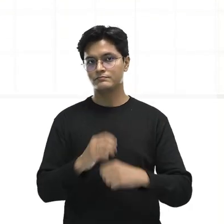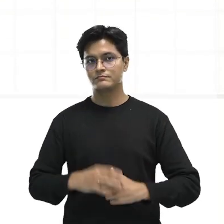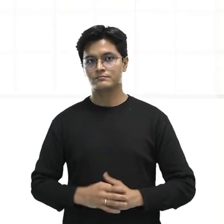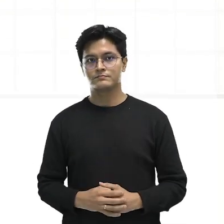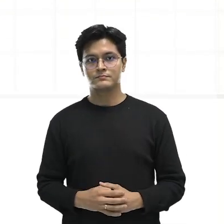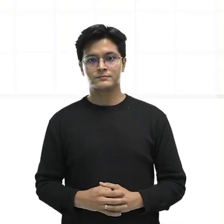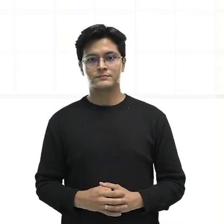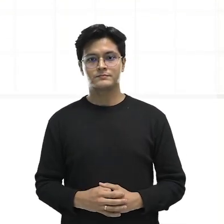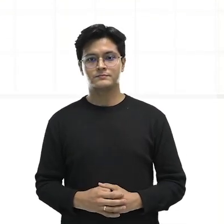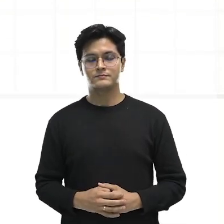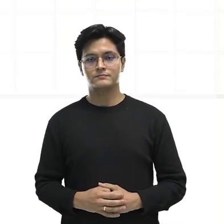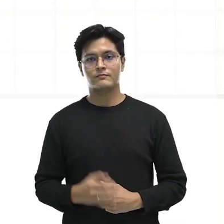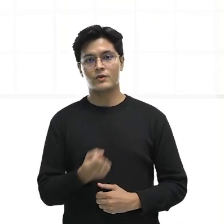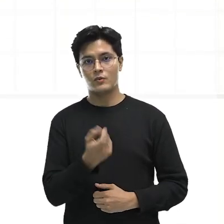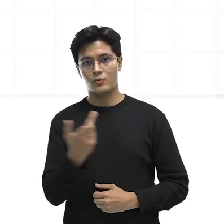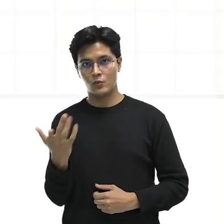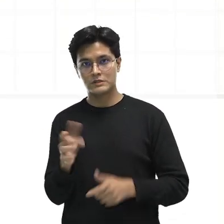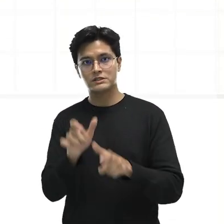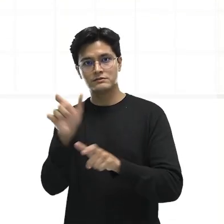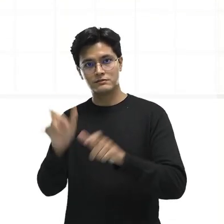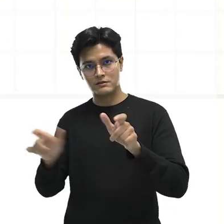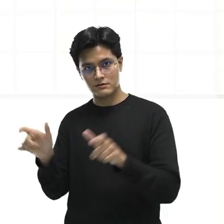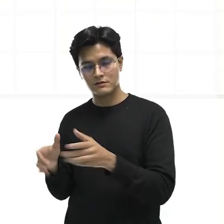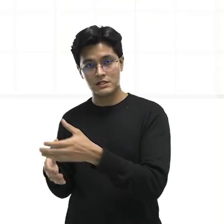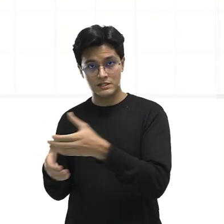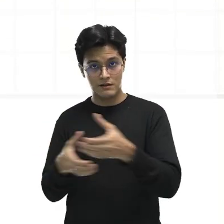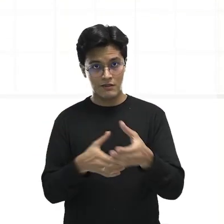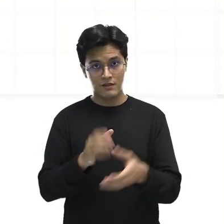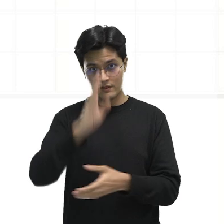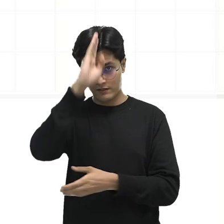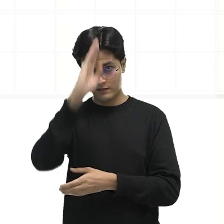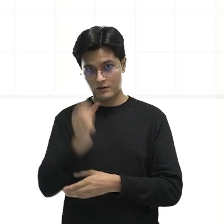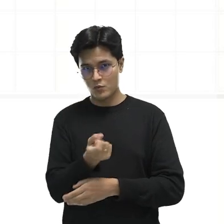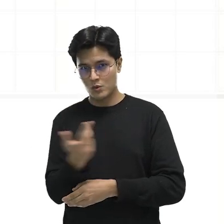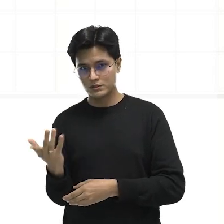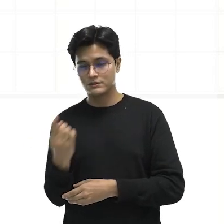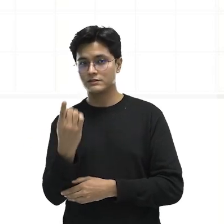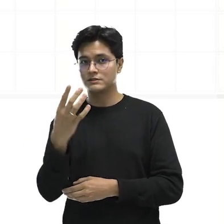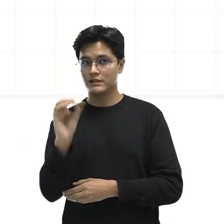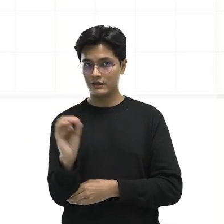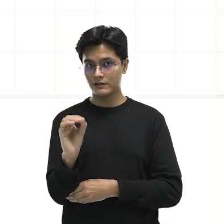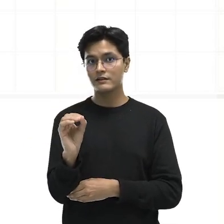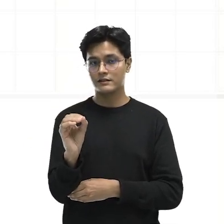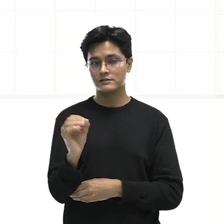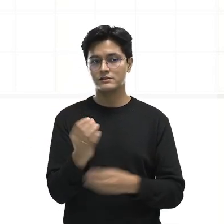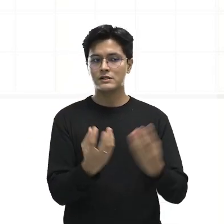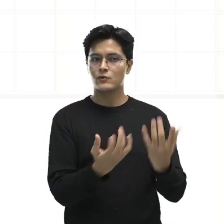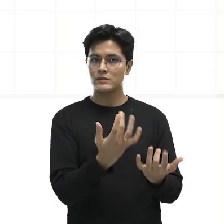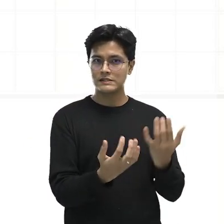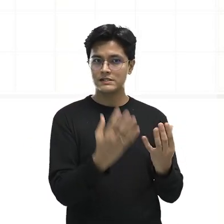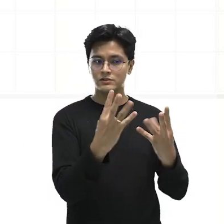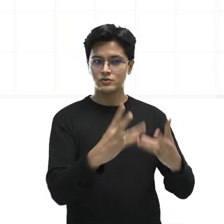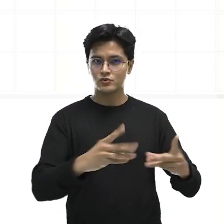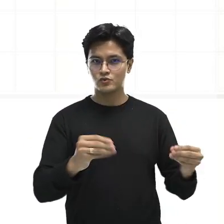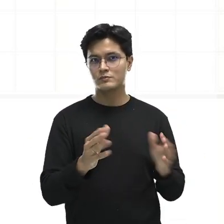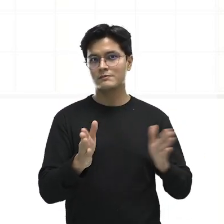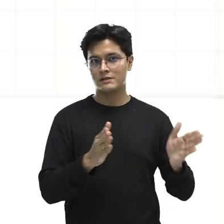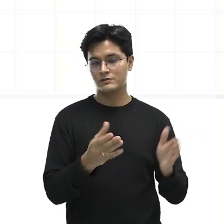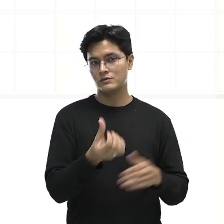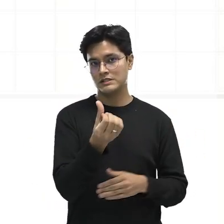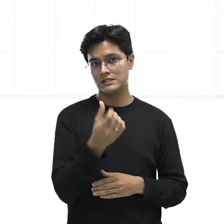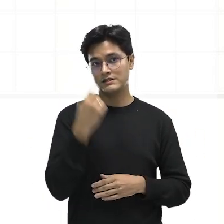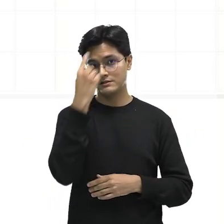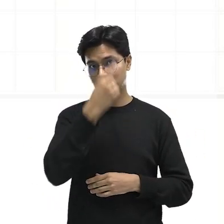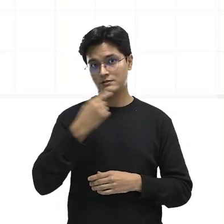Veja, 10 bombeiros apagaram o incêndio em 6 horas. 15 bombeiros